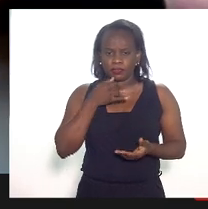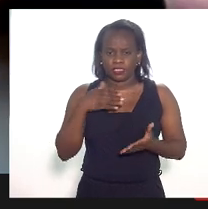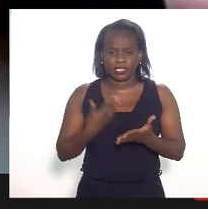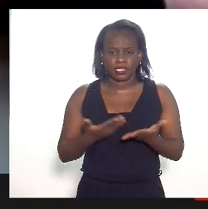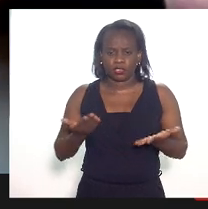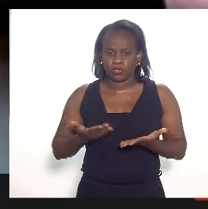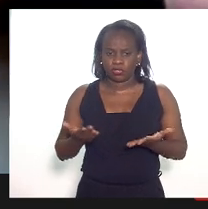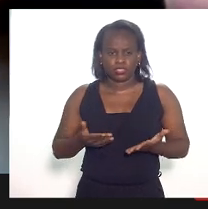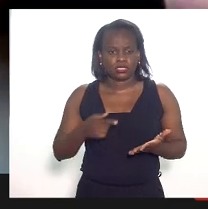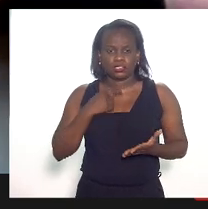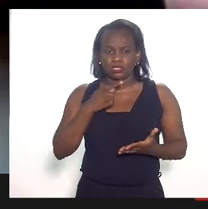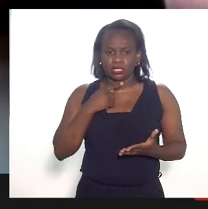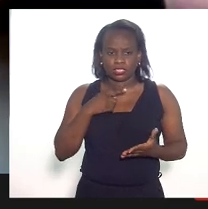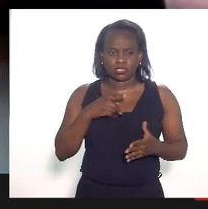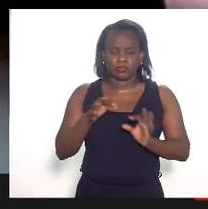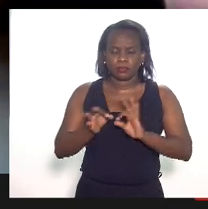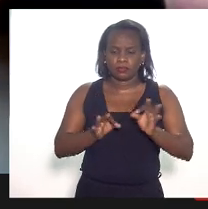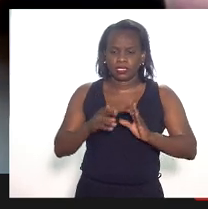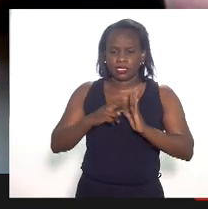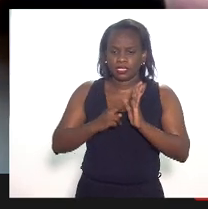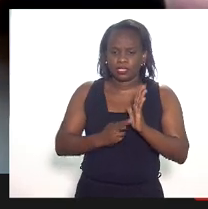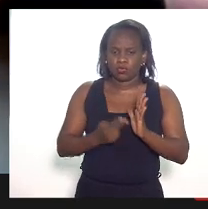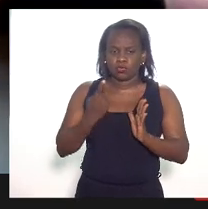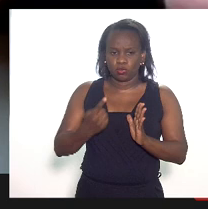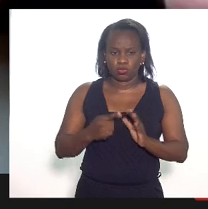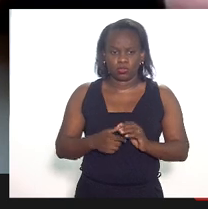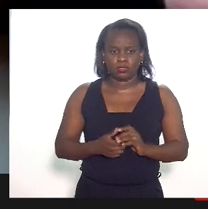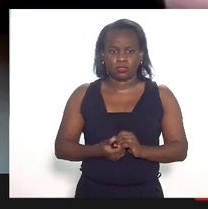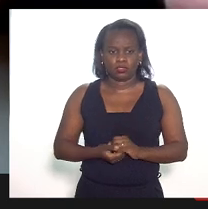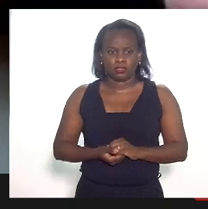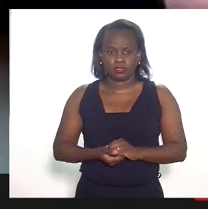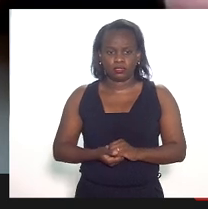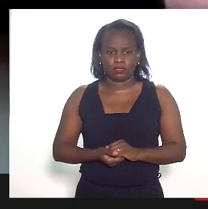foi implementada a regulação única.